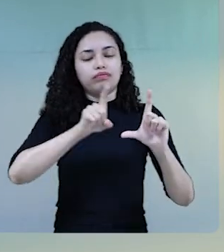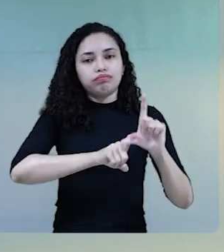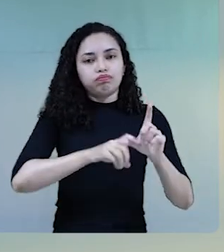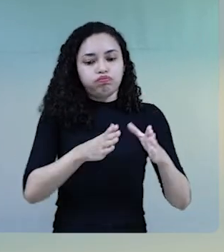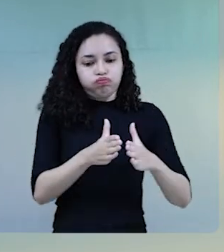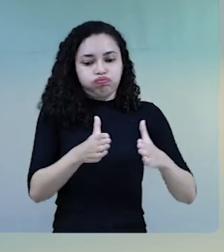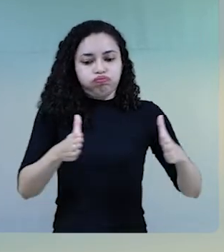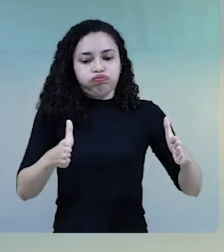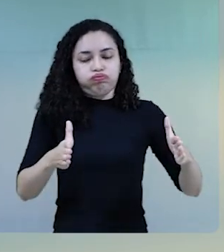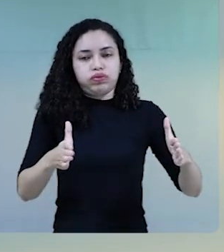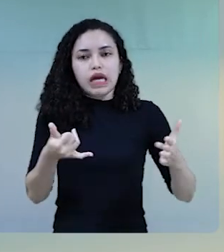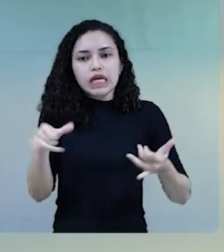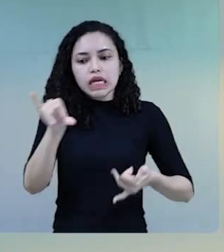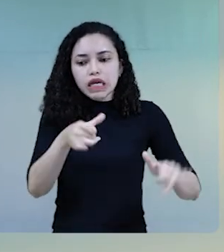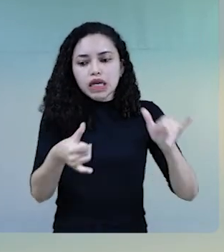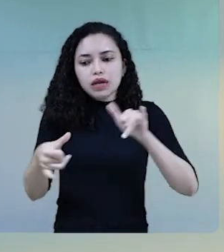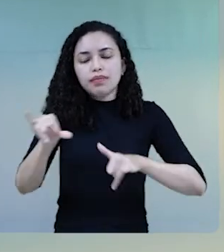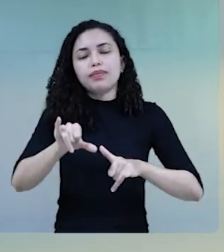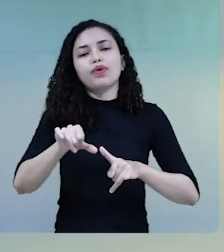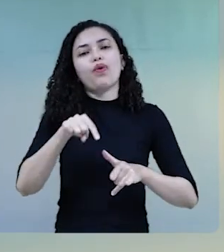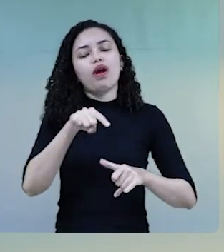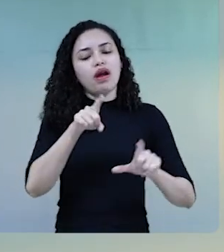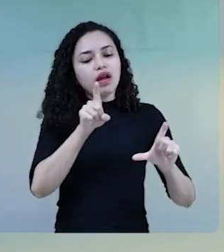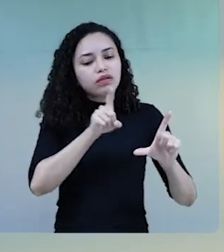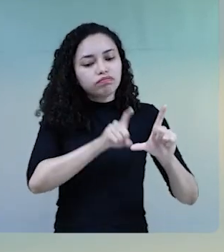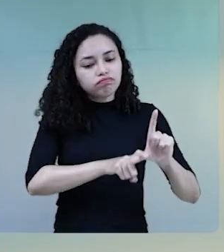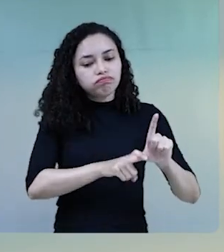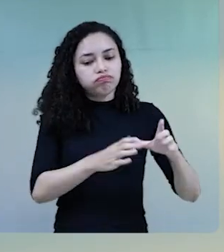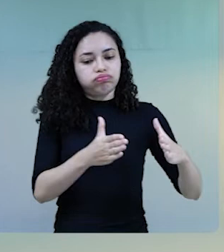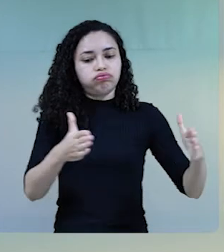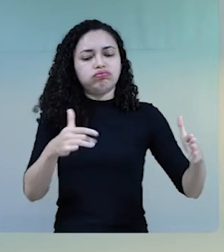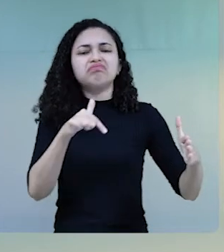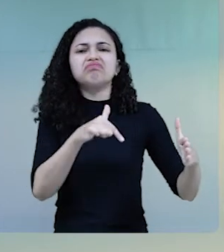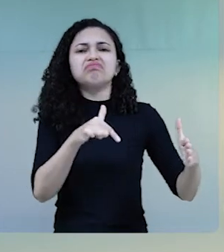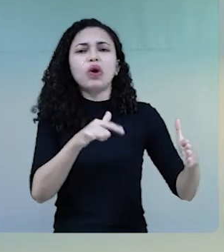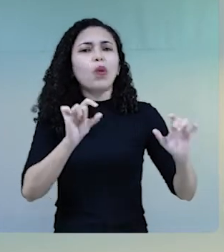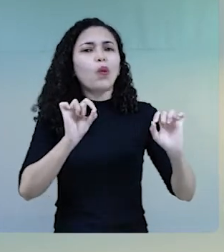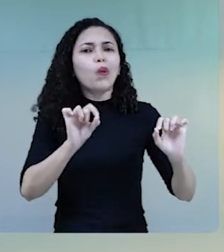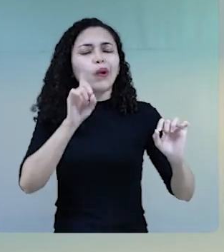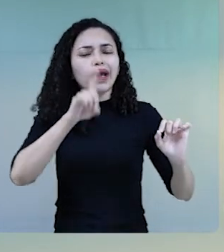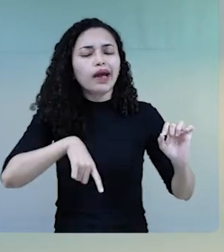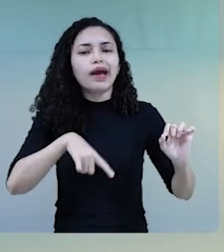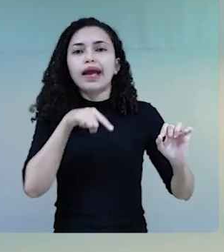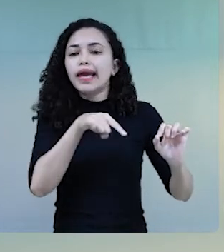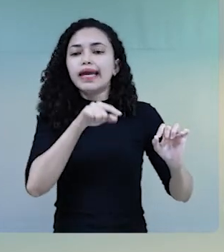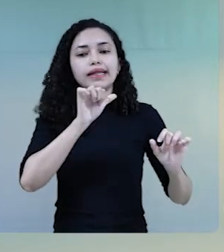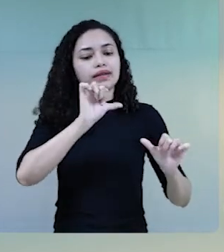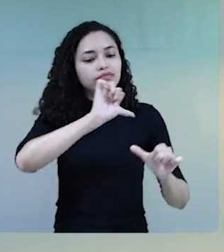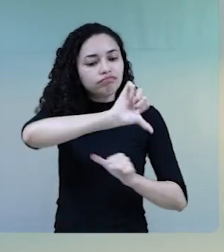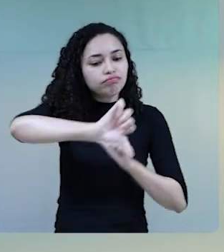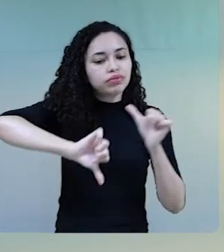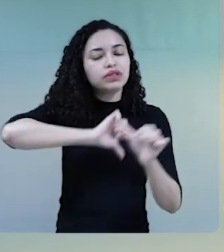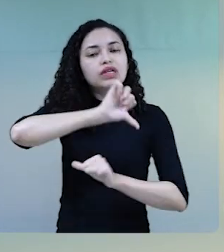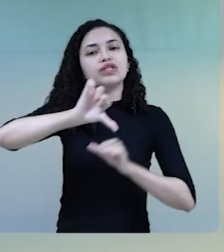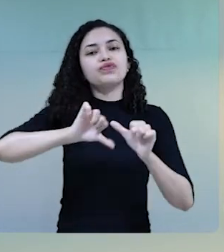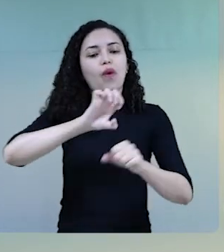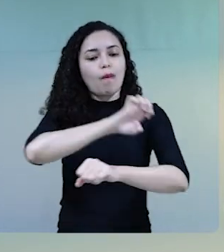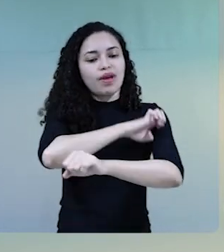o gerador elétrico é um dispositivo que transforma qualquer tipo de energia em energia elétrica, tá certo? Vamos para o próximo.